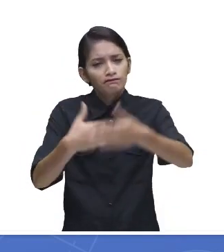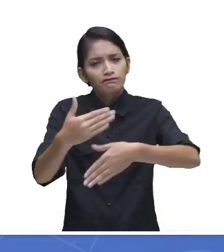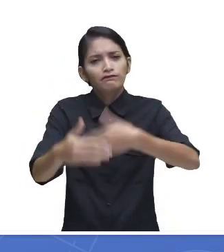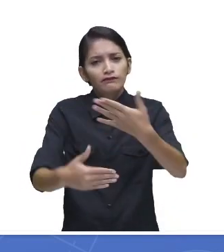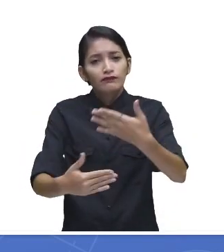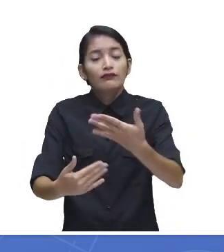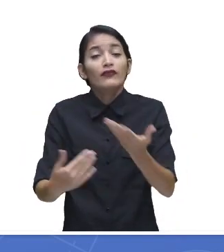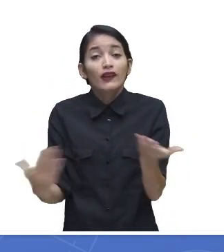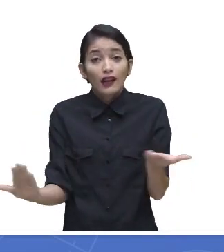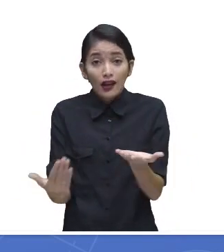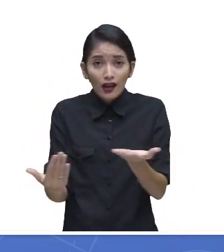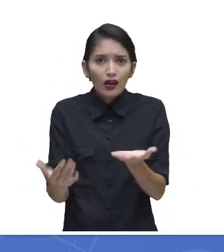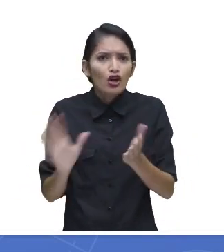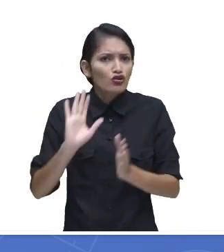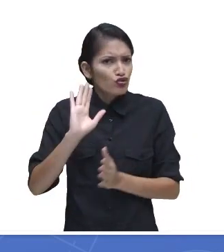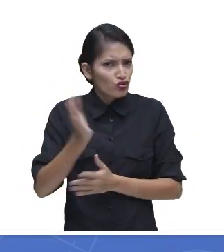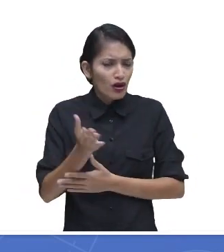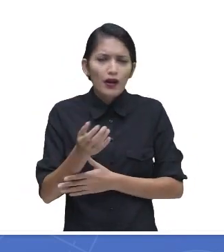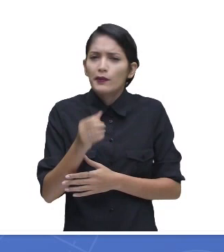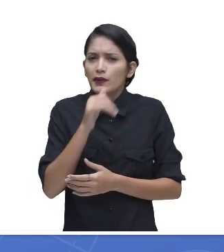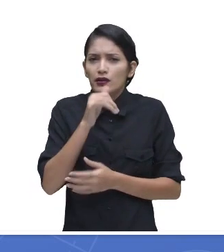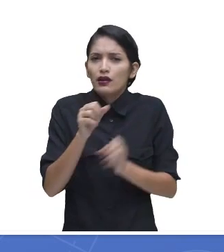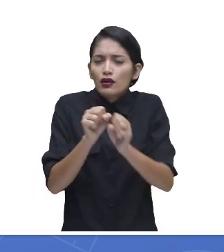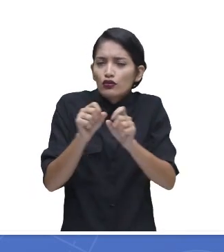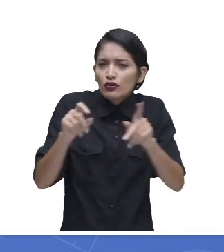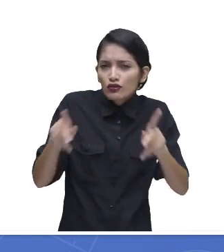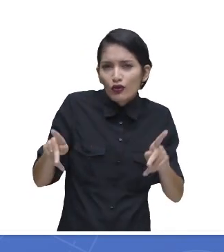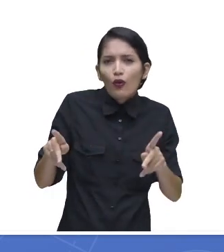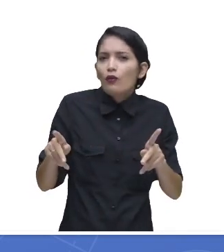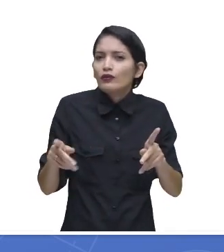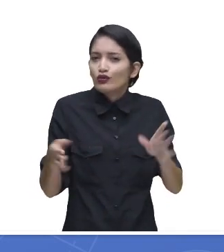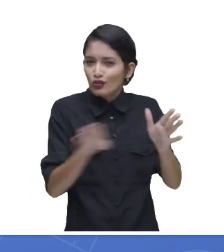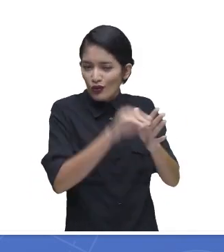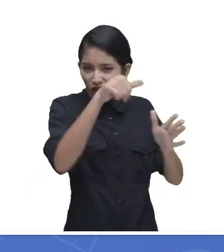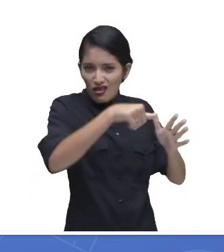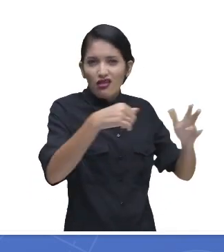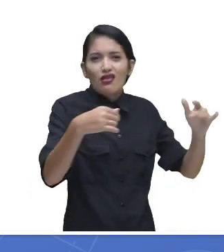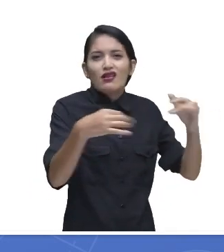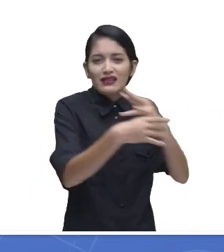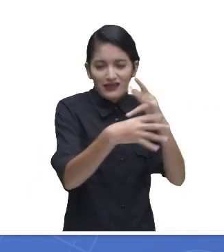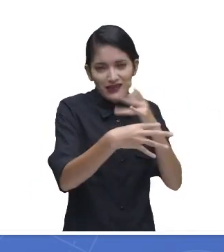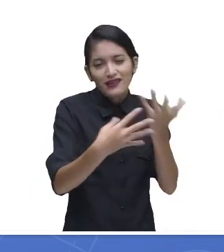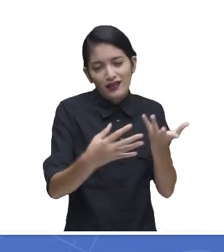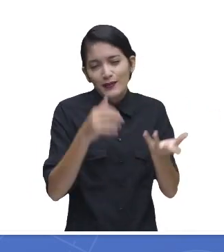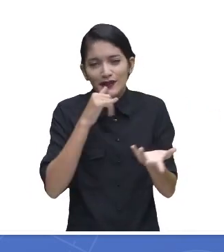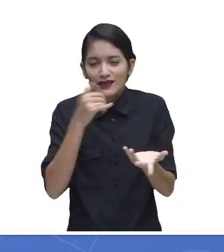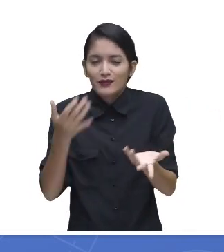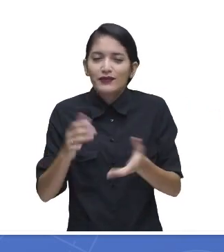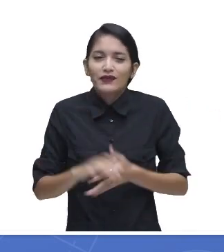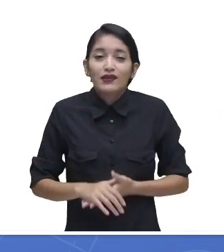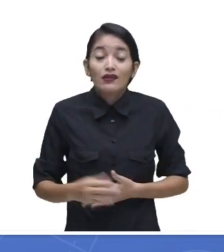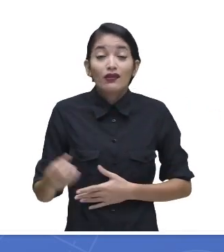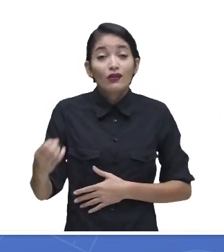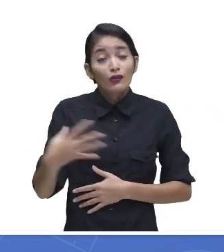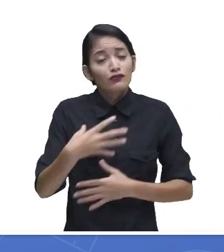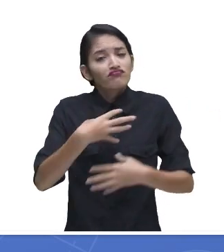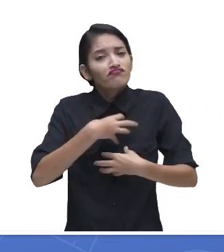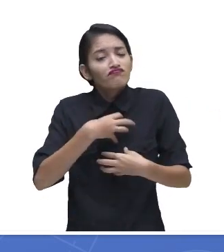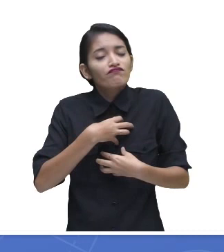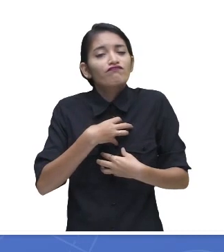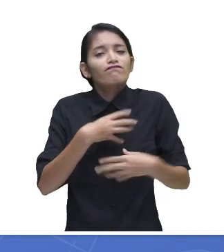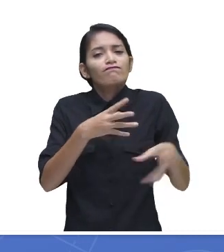chegou, o shopping chegou na minha cidade, né? Então, é uma nova maneira de